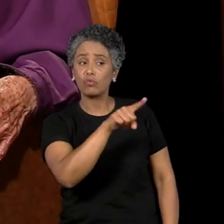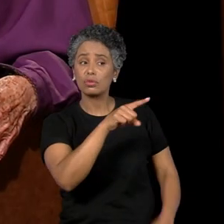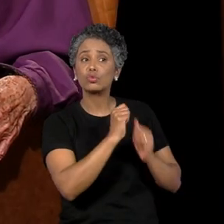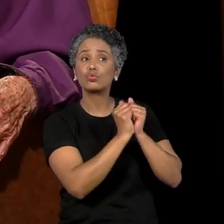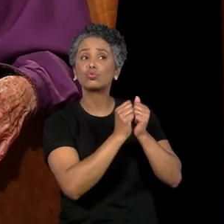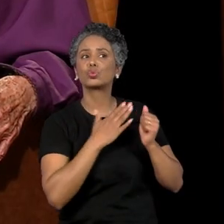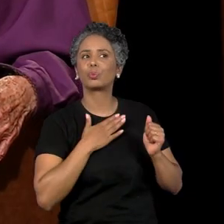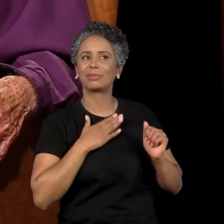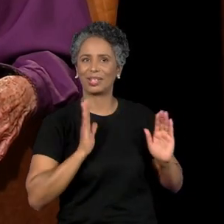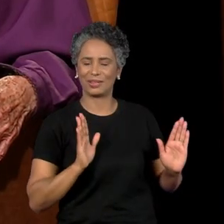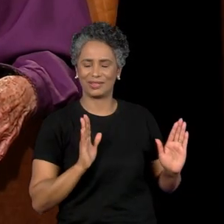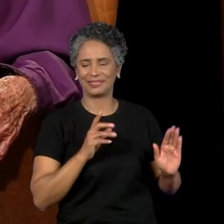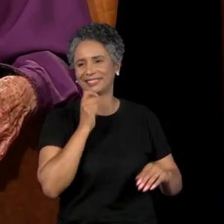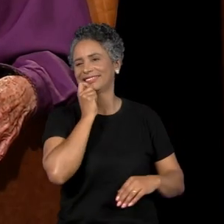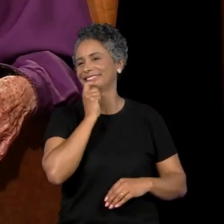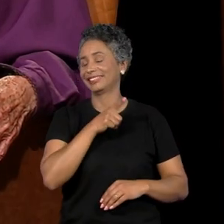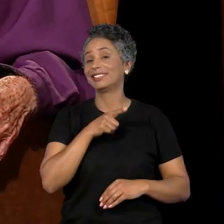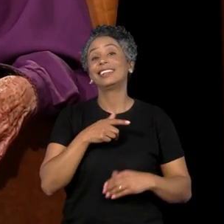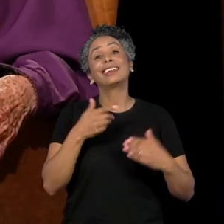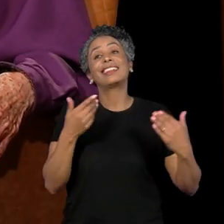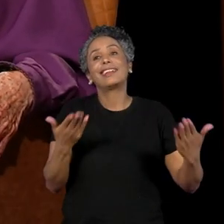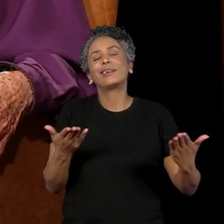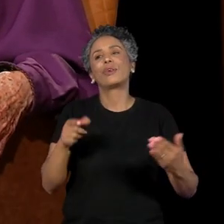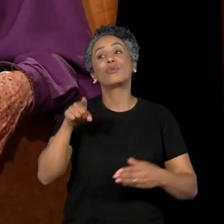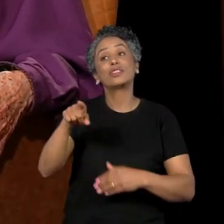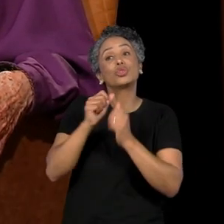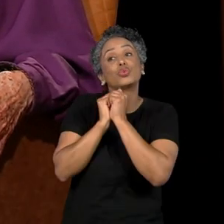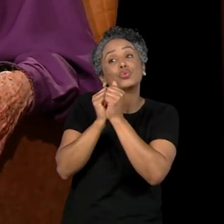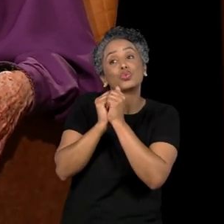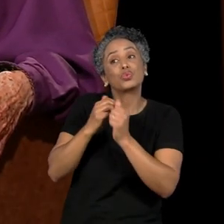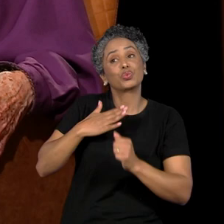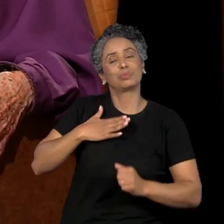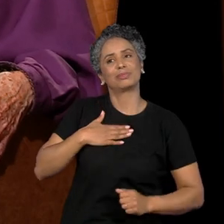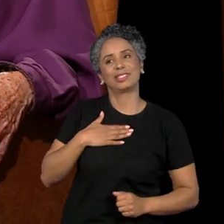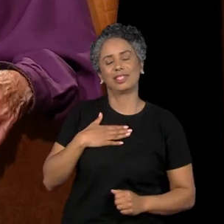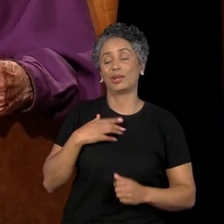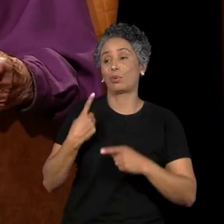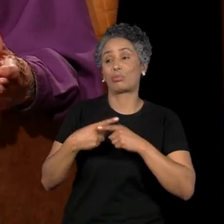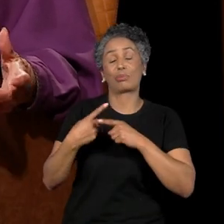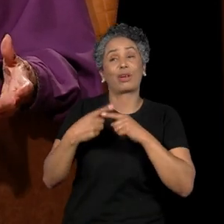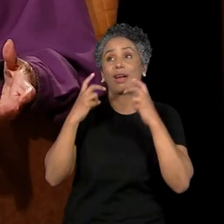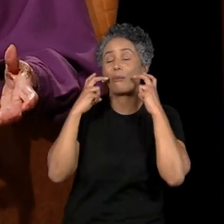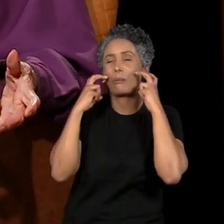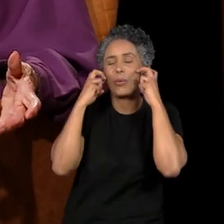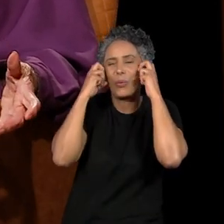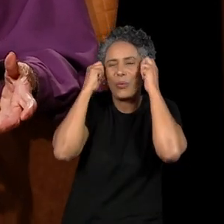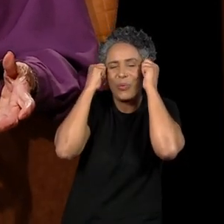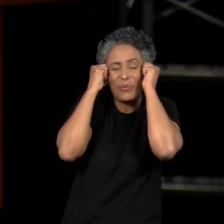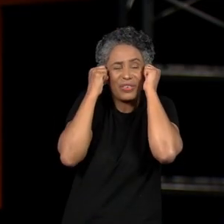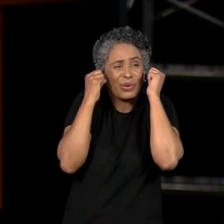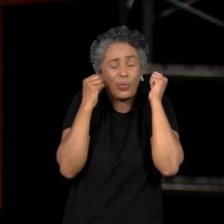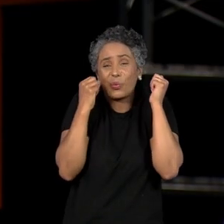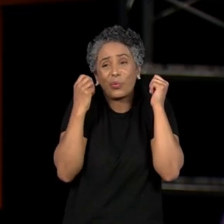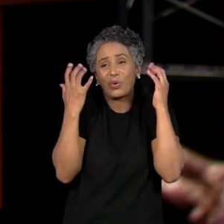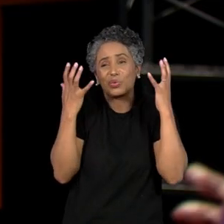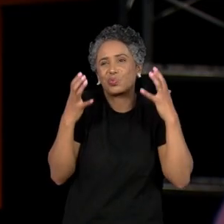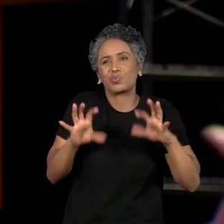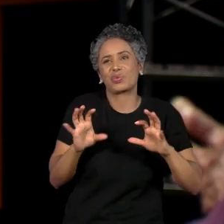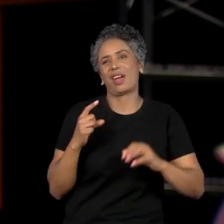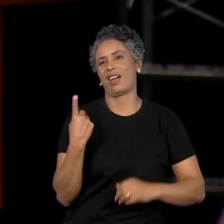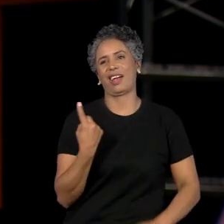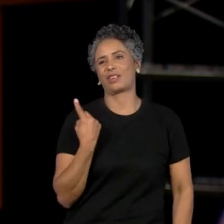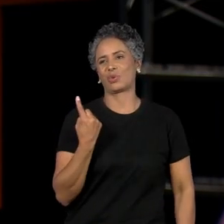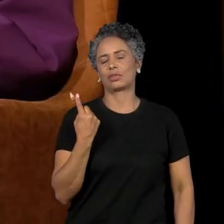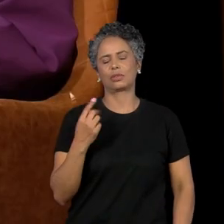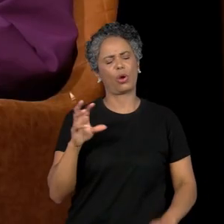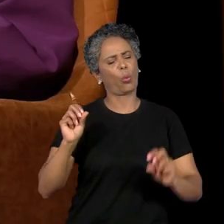favor, você me acompanha, porque eu morro de vergonha, morro de sem gracês. Aí eu falei assim, pronto, tá